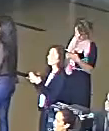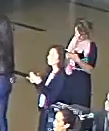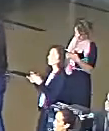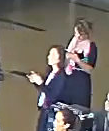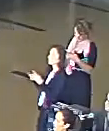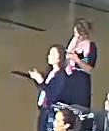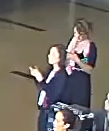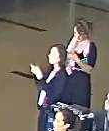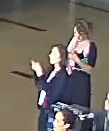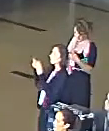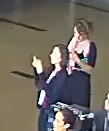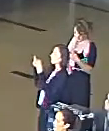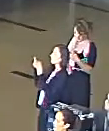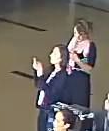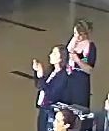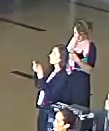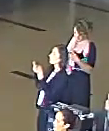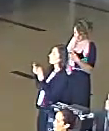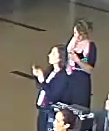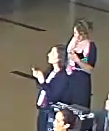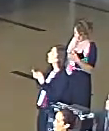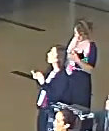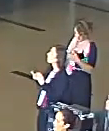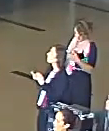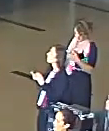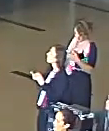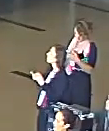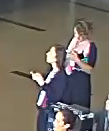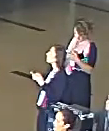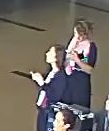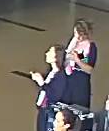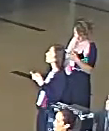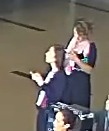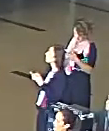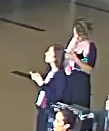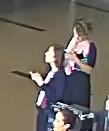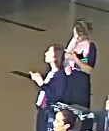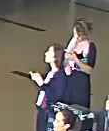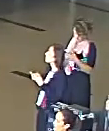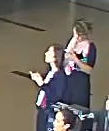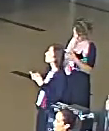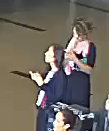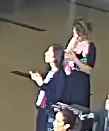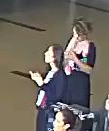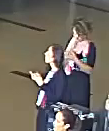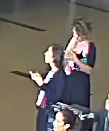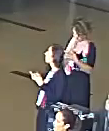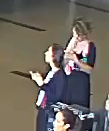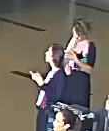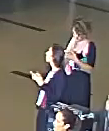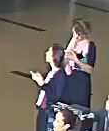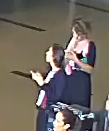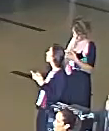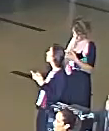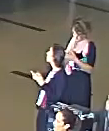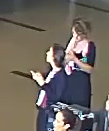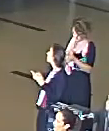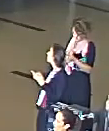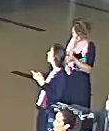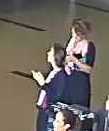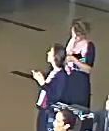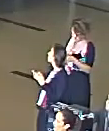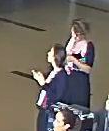manifestando e mostrando que isso não pode continuar um absurdo e que nós queremos ter condições como qualquer cidadão nós